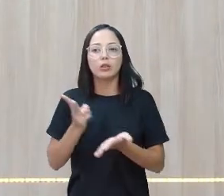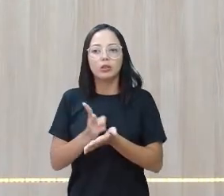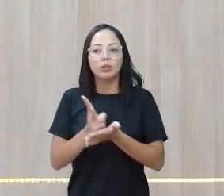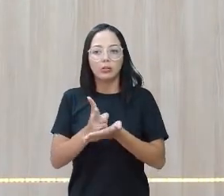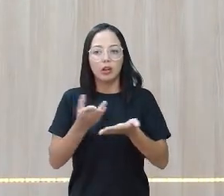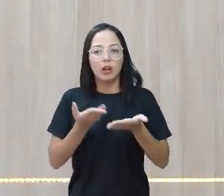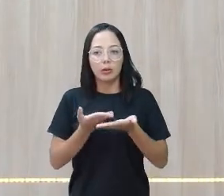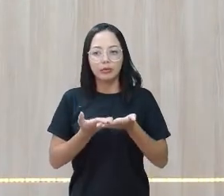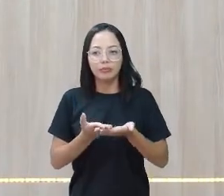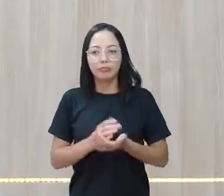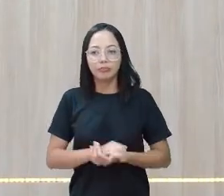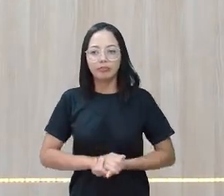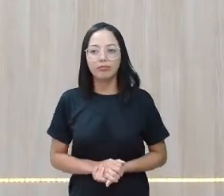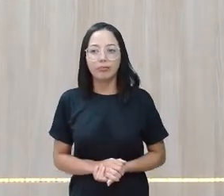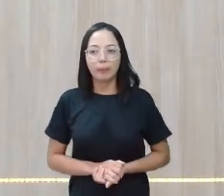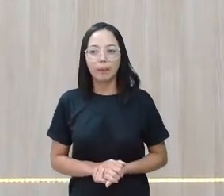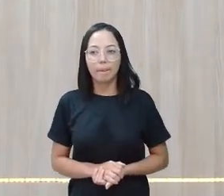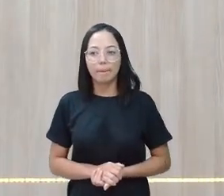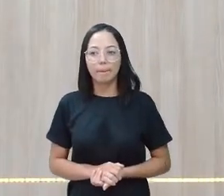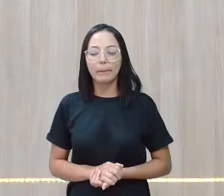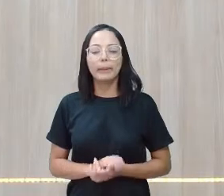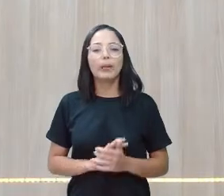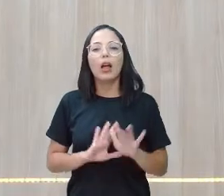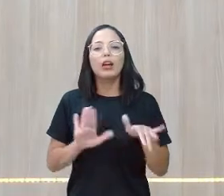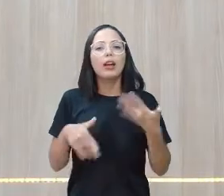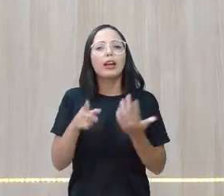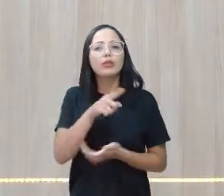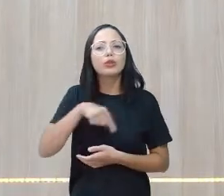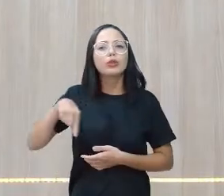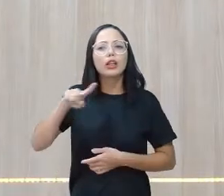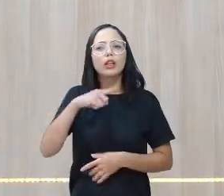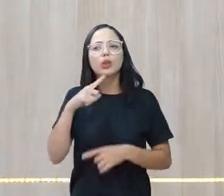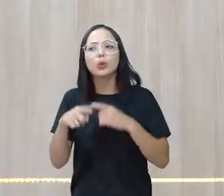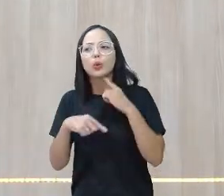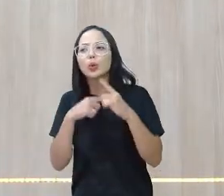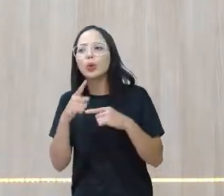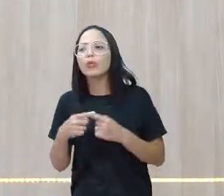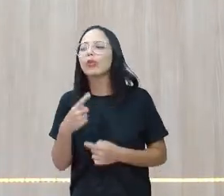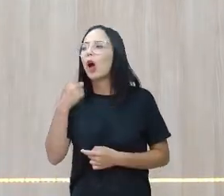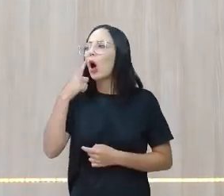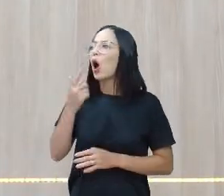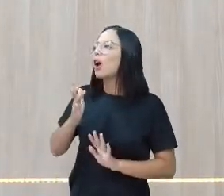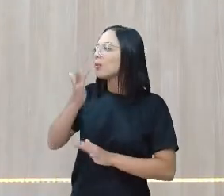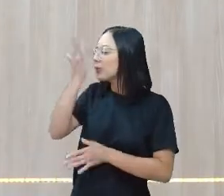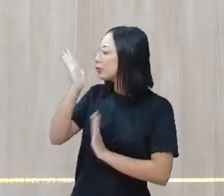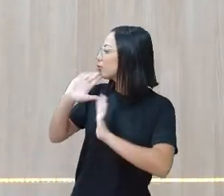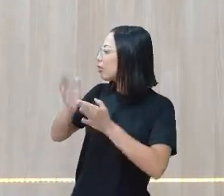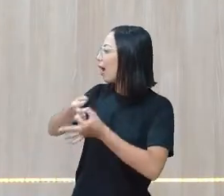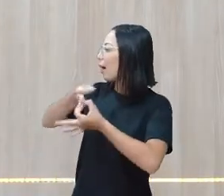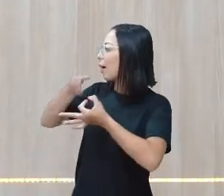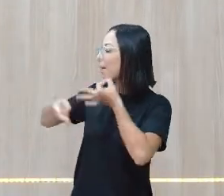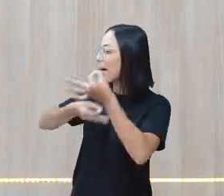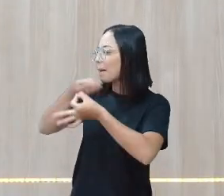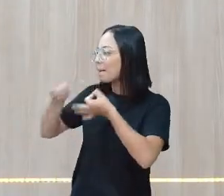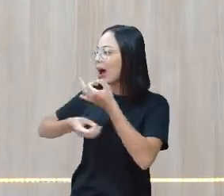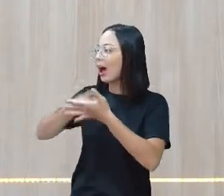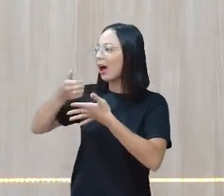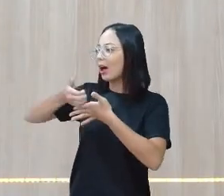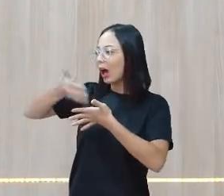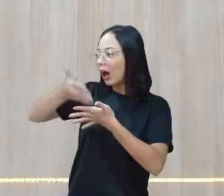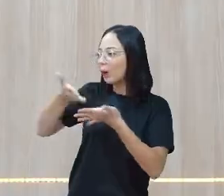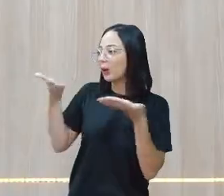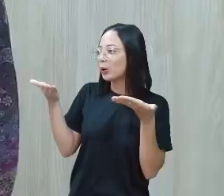nossa aula. E aí, né? Vocês têm alguma dúvida? Gine, alguém apareceu aí na nossa aula